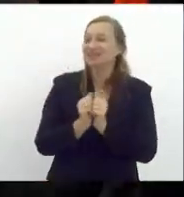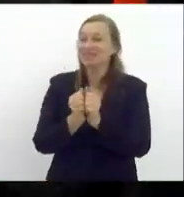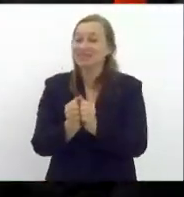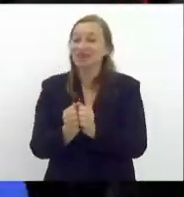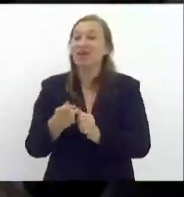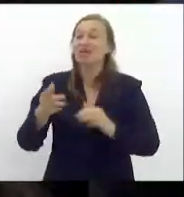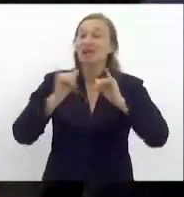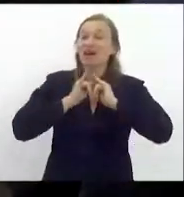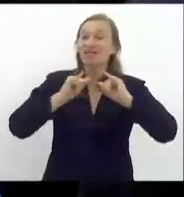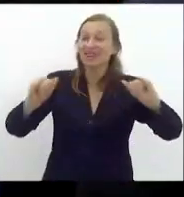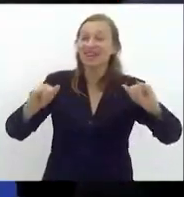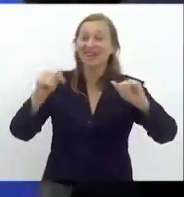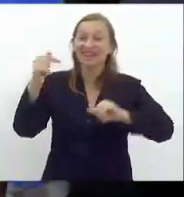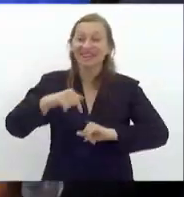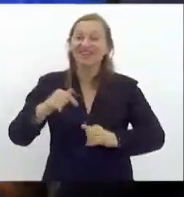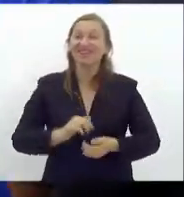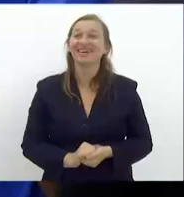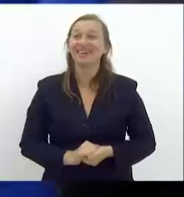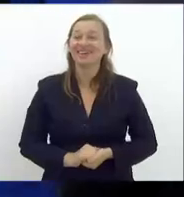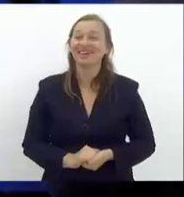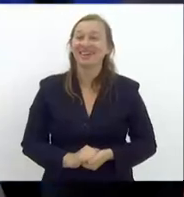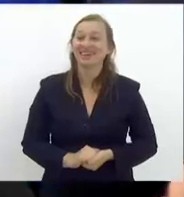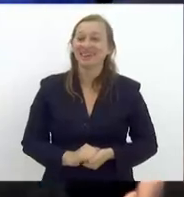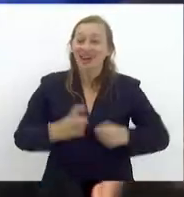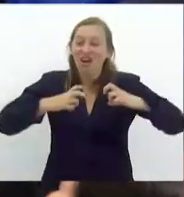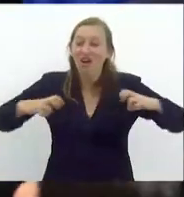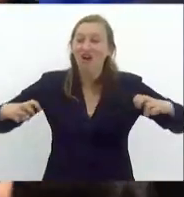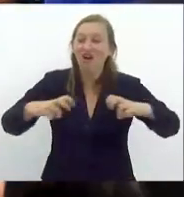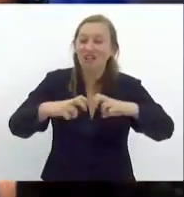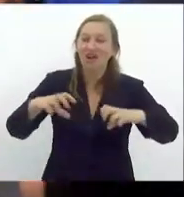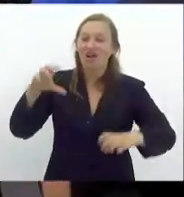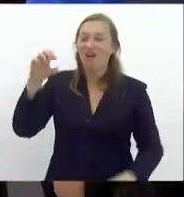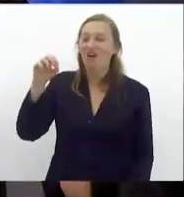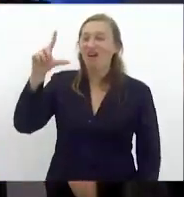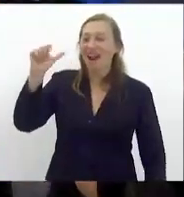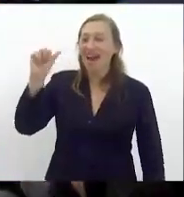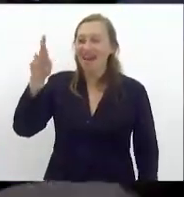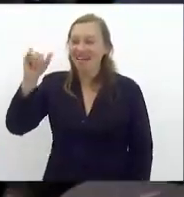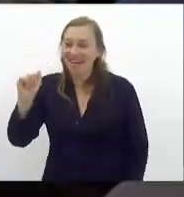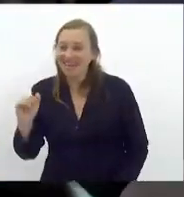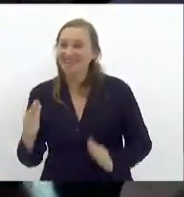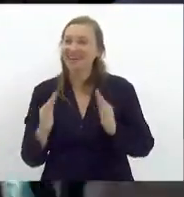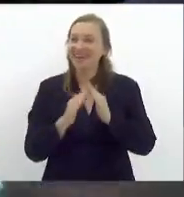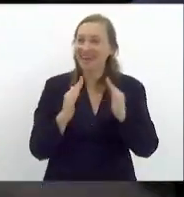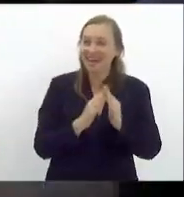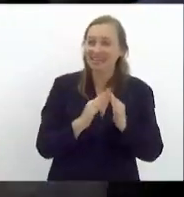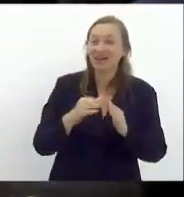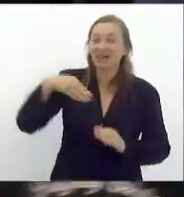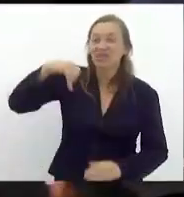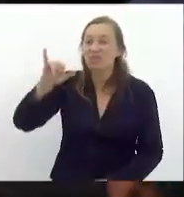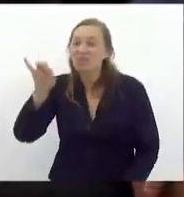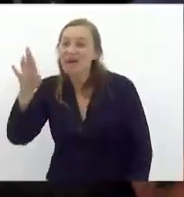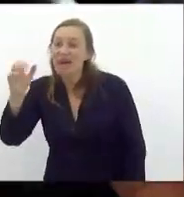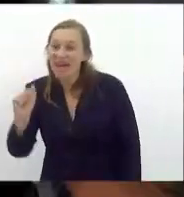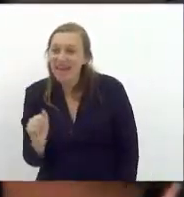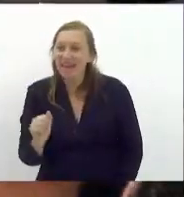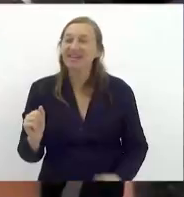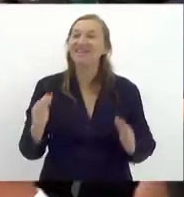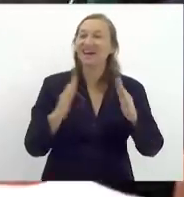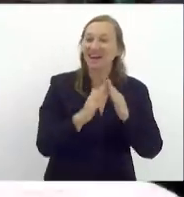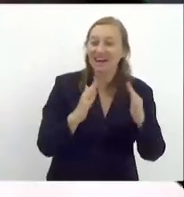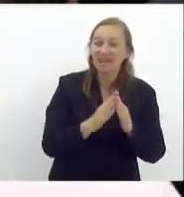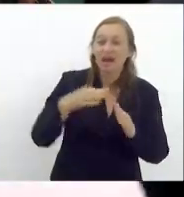só anunciar aqui ó roda de Olaria tá na casa roda do Méier tá na casa roda